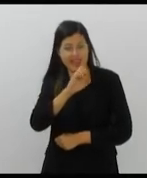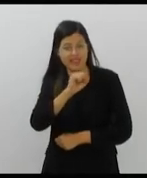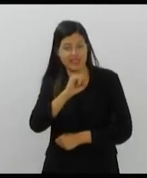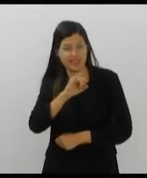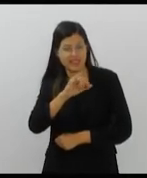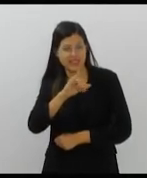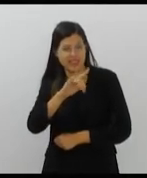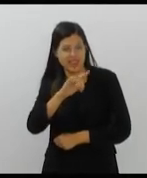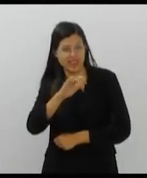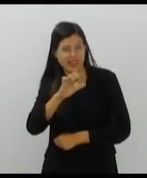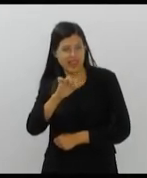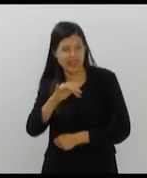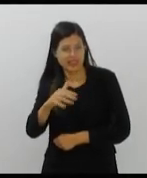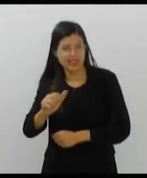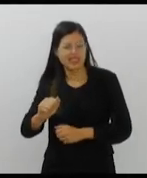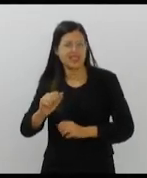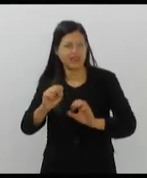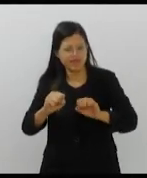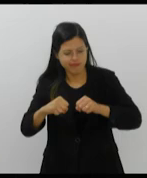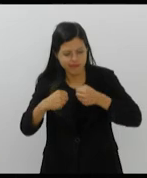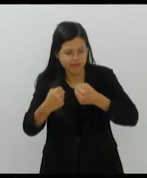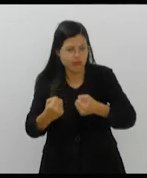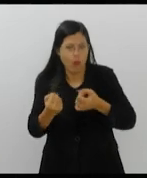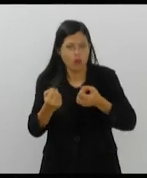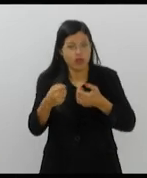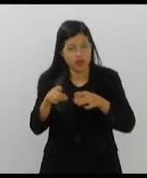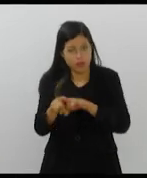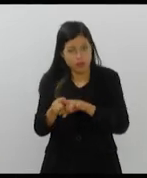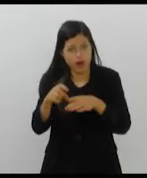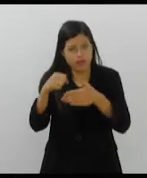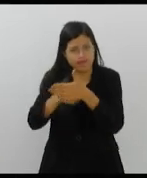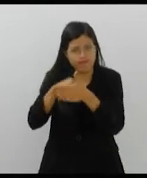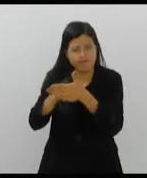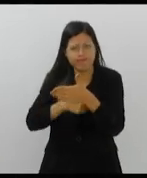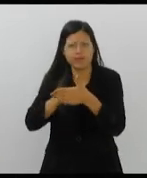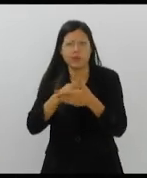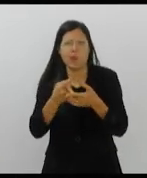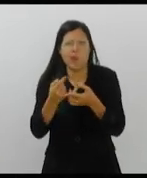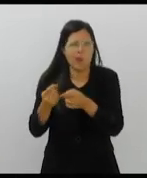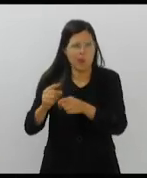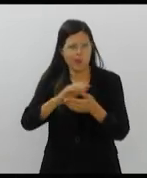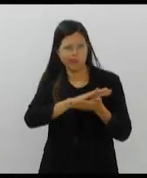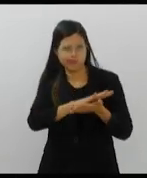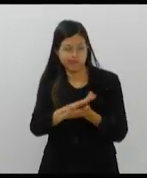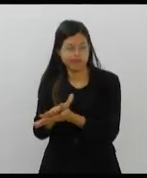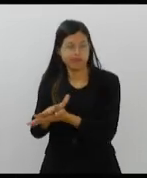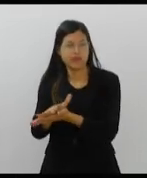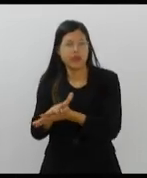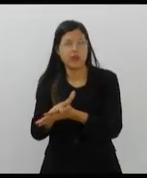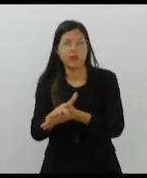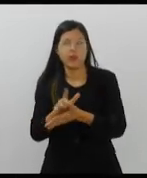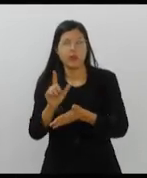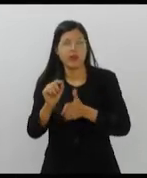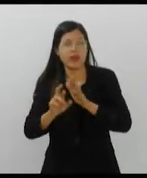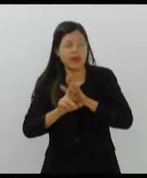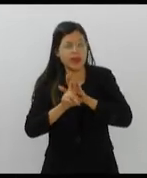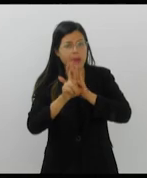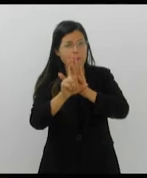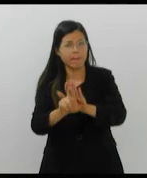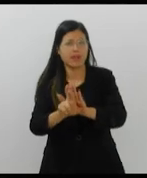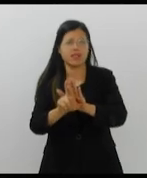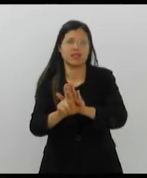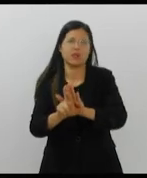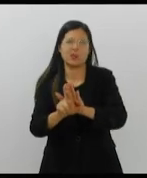Da luta contra qualquer tipo de discriminação, o que, que representou como publicidade do